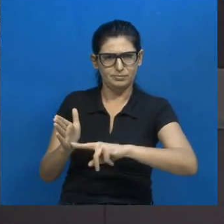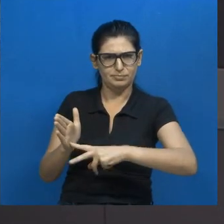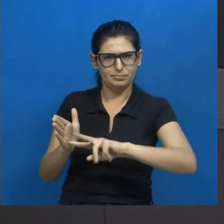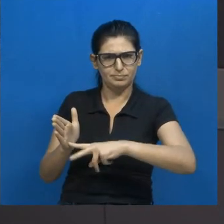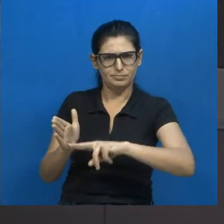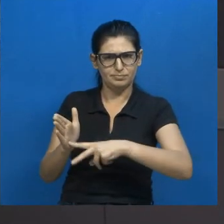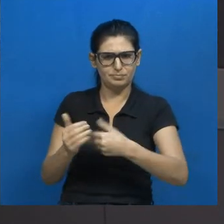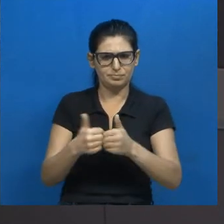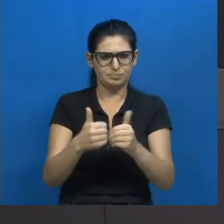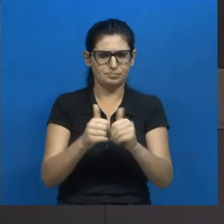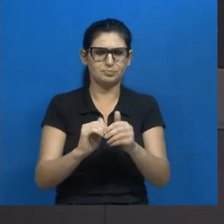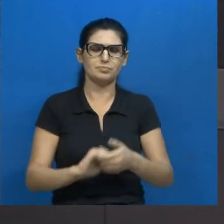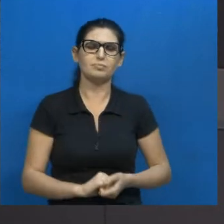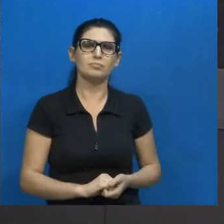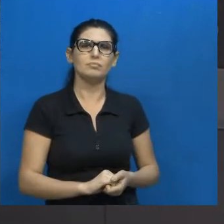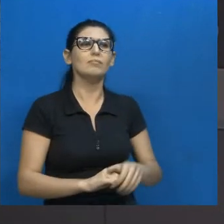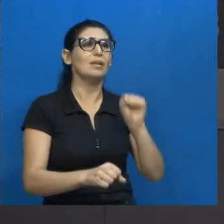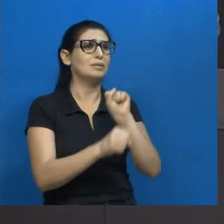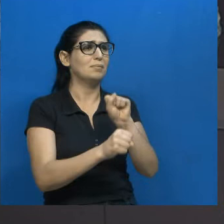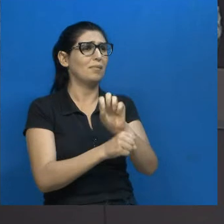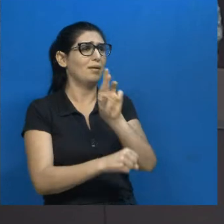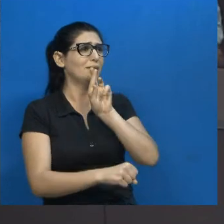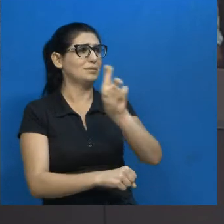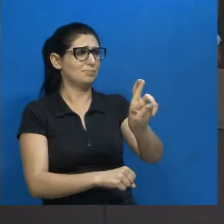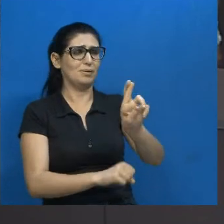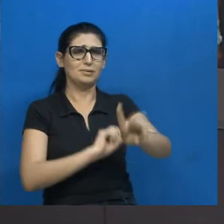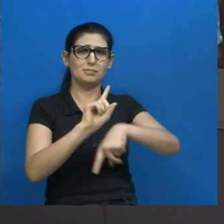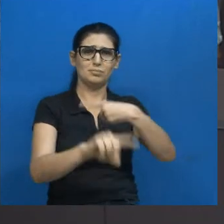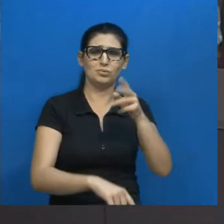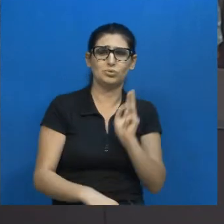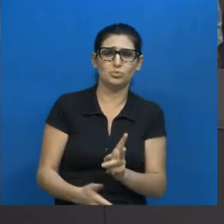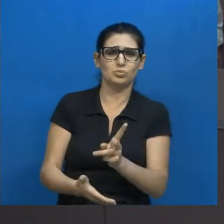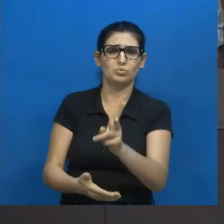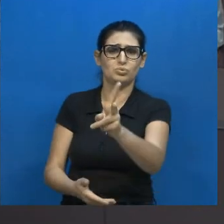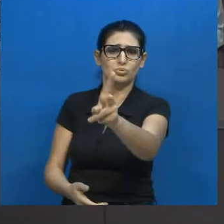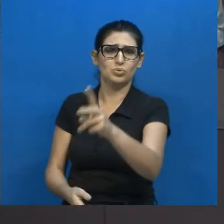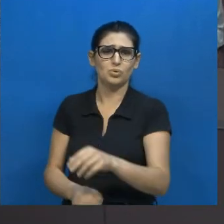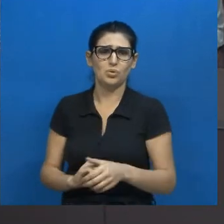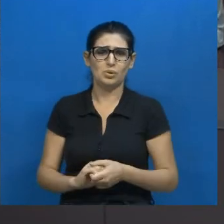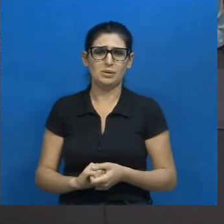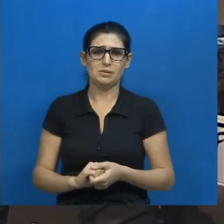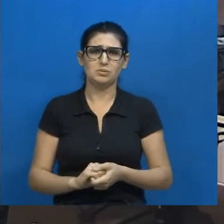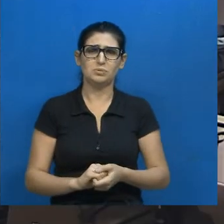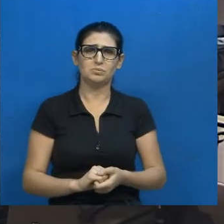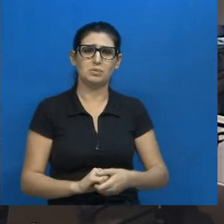ouvir a resposta dos dois, depois a gente continua, José Roberto e Ameire, os próximos inscritos.